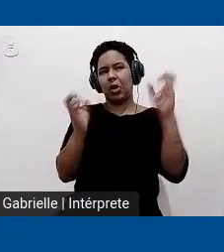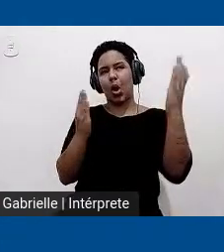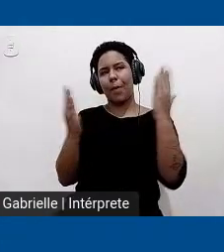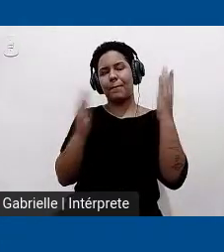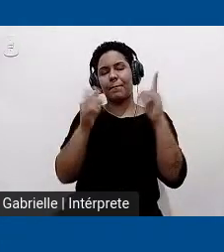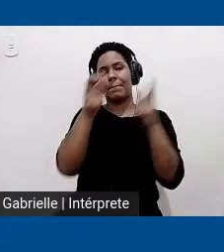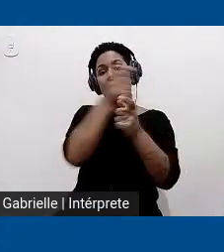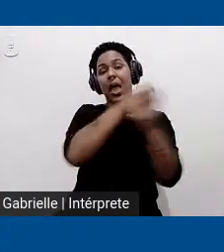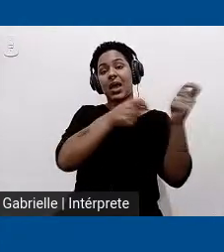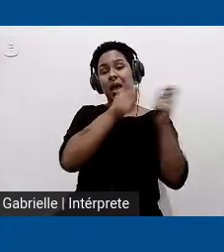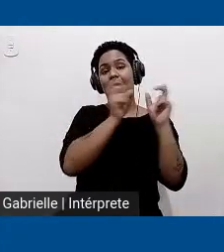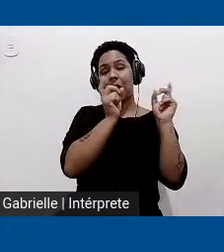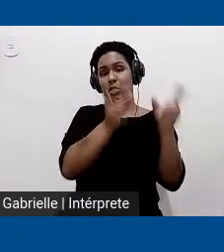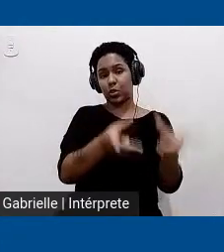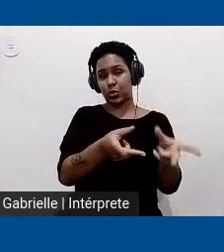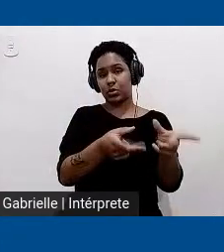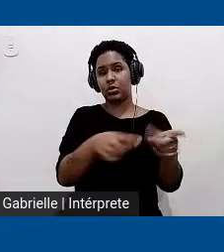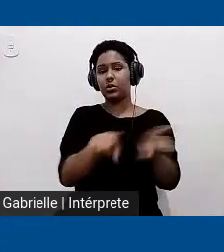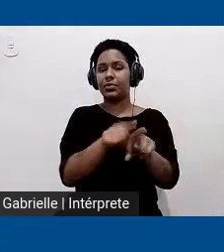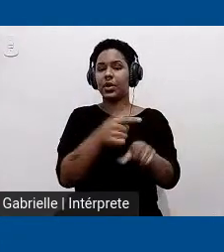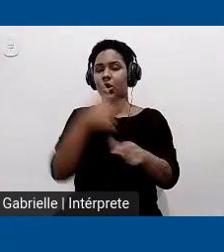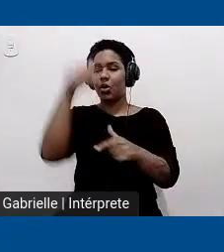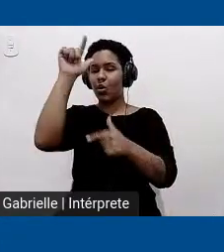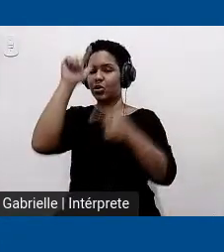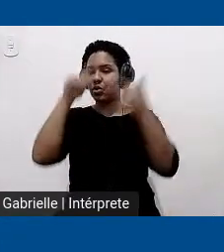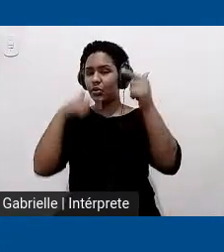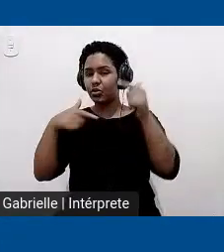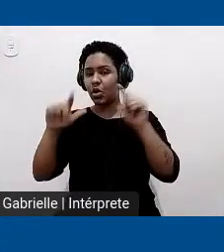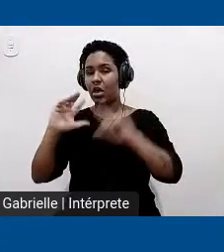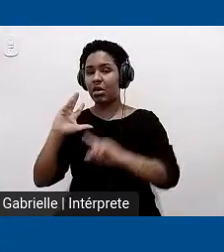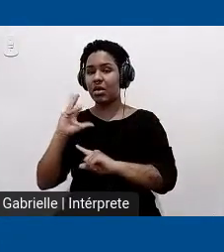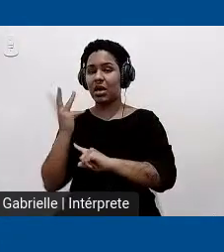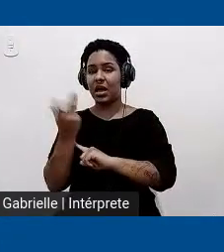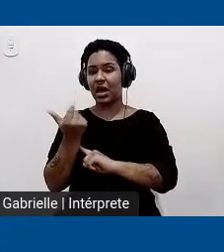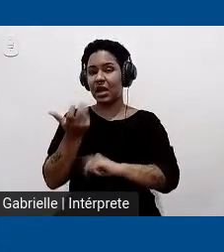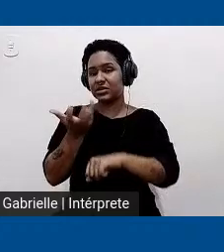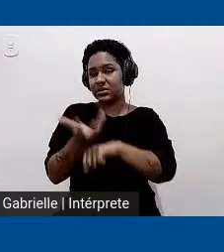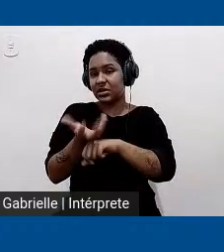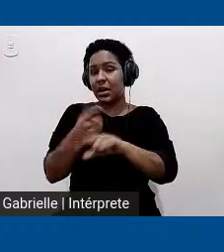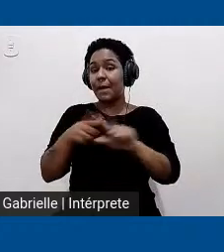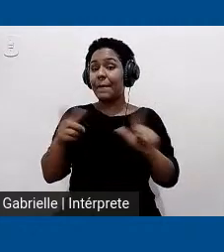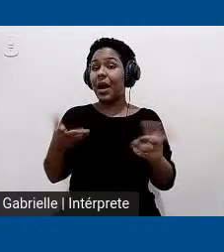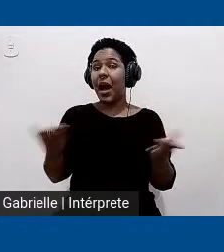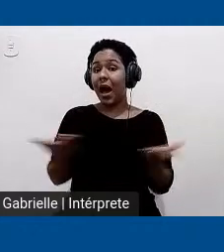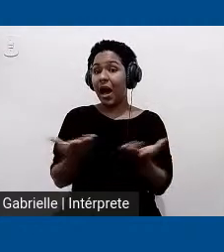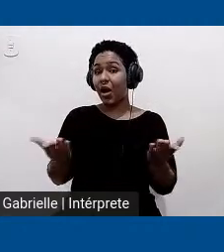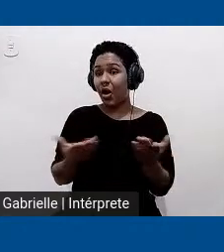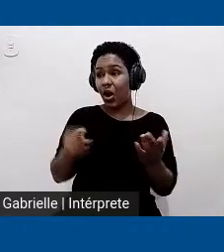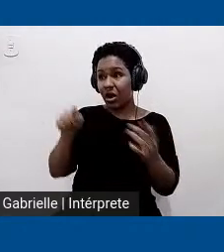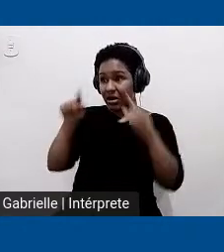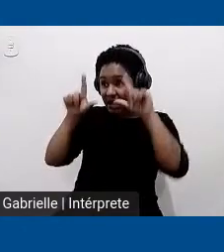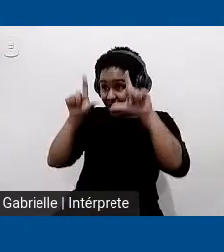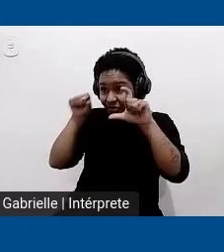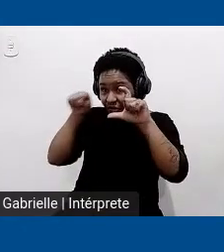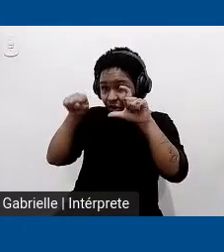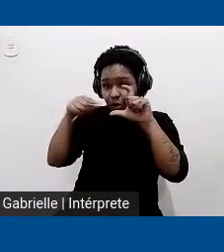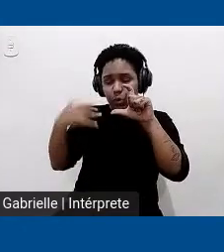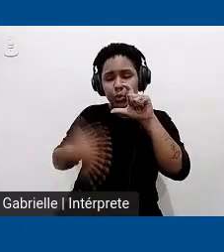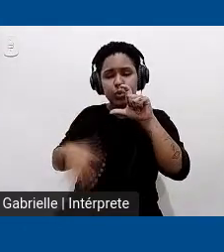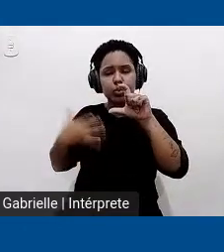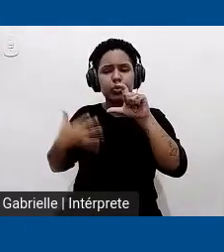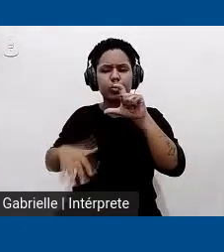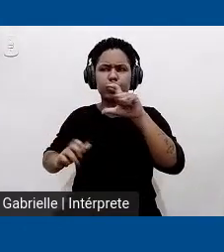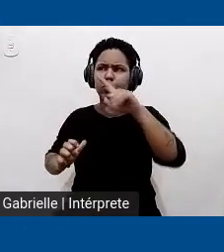outras disciplinas artísticas. Só que agora ela atingiu valores estratosféricos, não